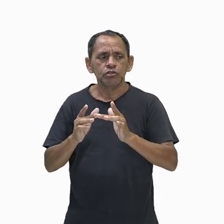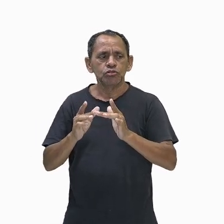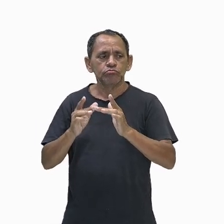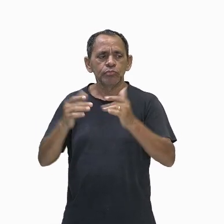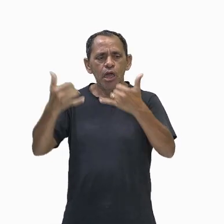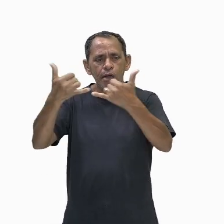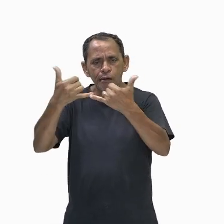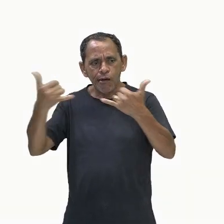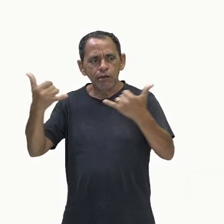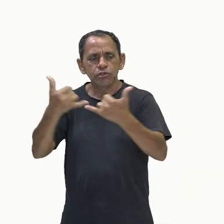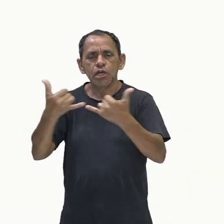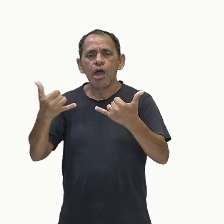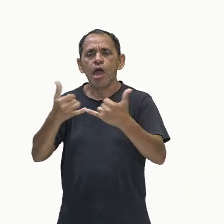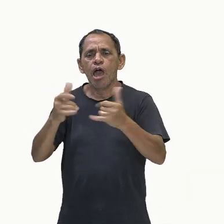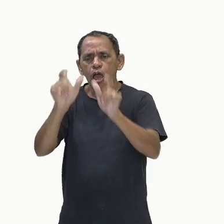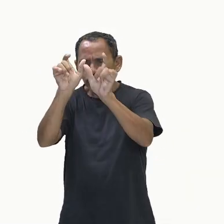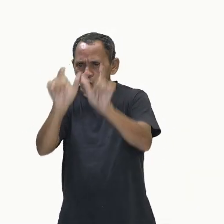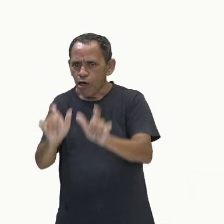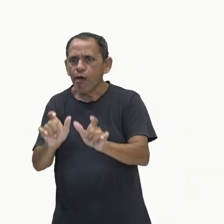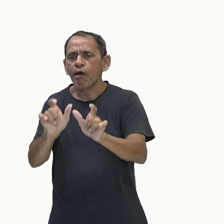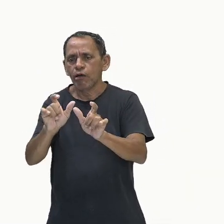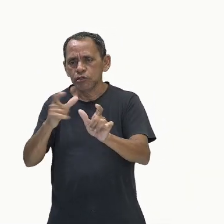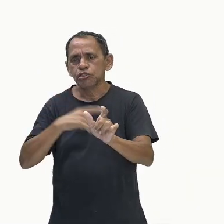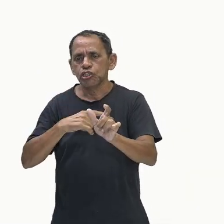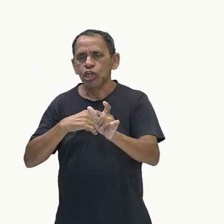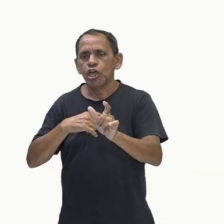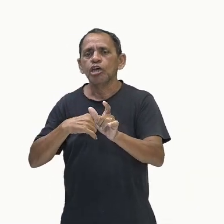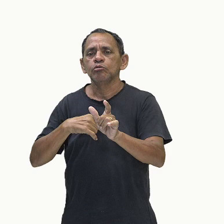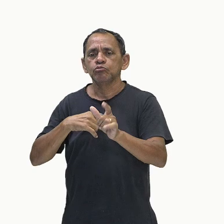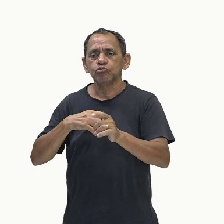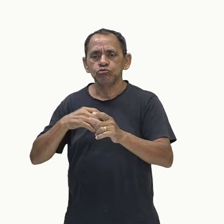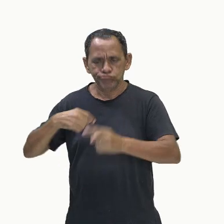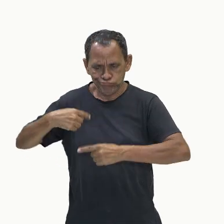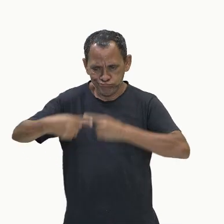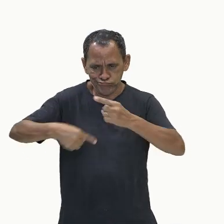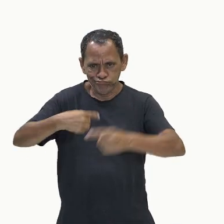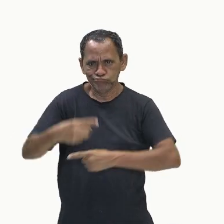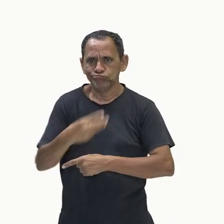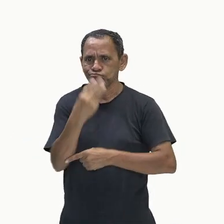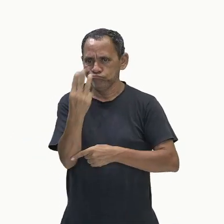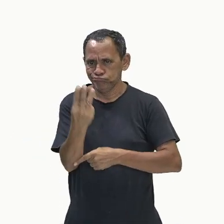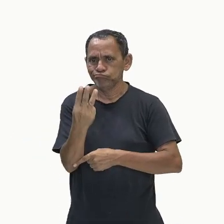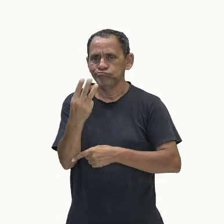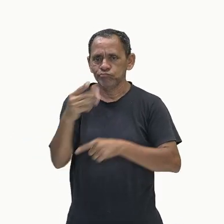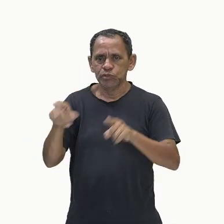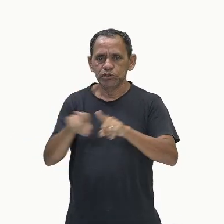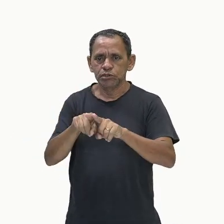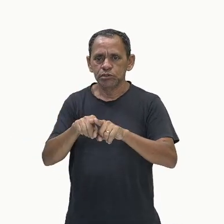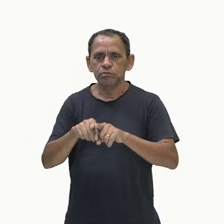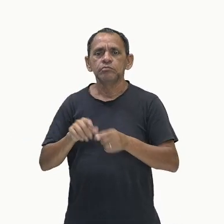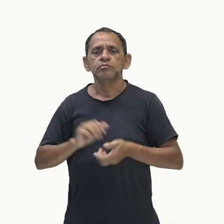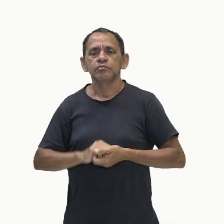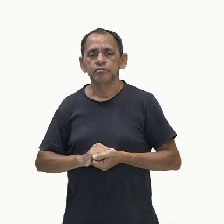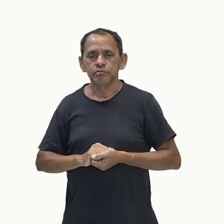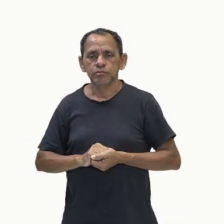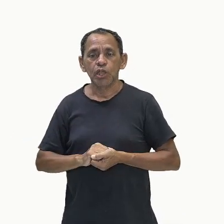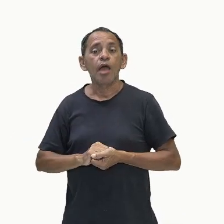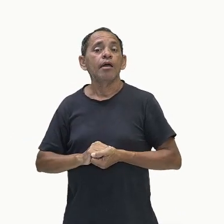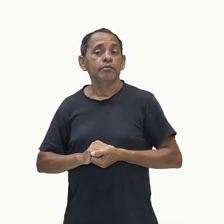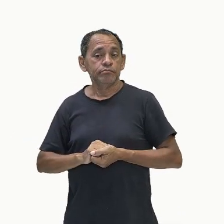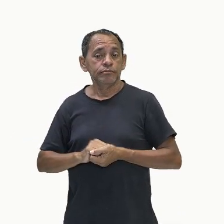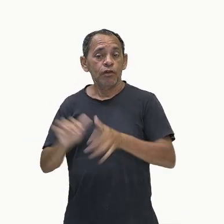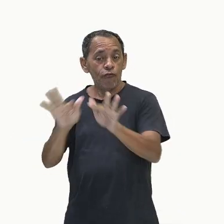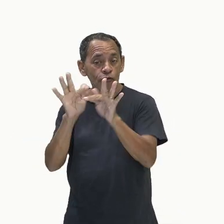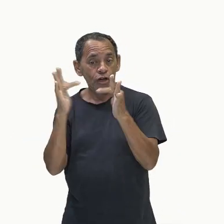temos exatamente umas 3 gerações, né? Nós temos aqui a parental, a geração 1 e a